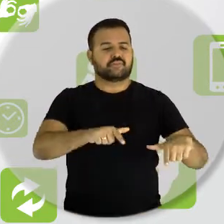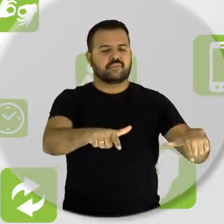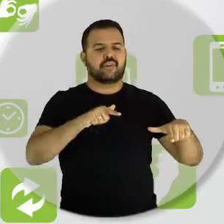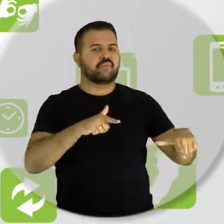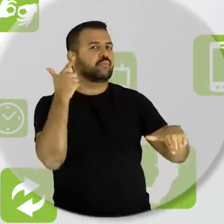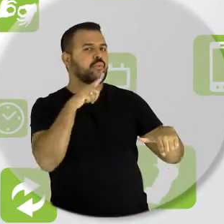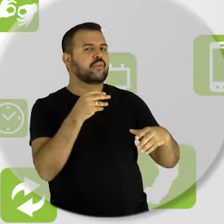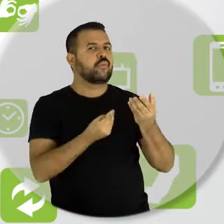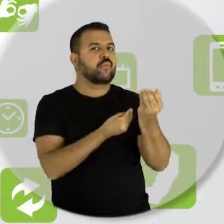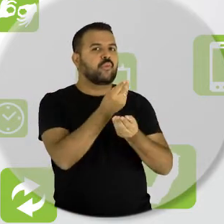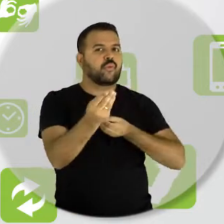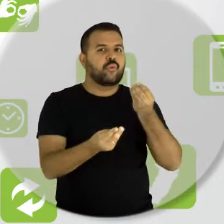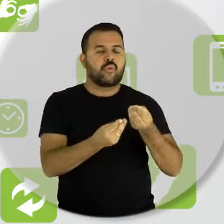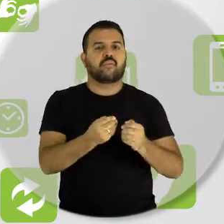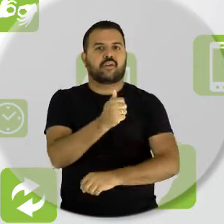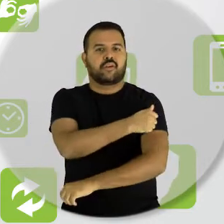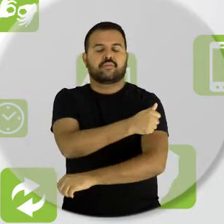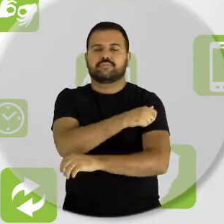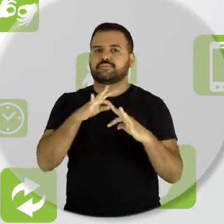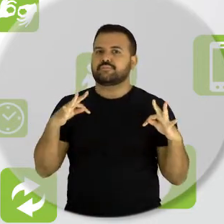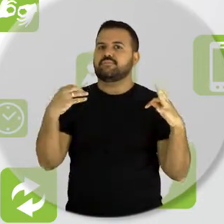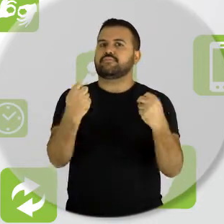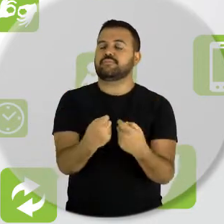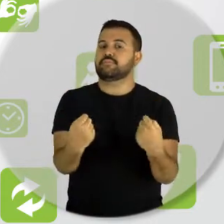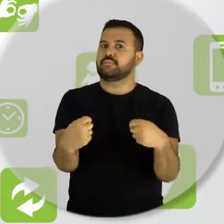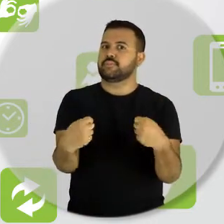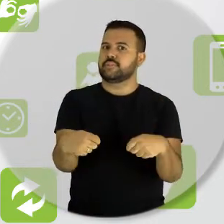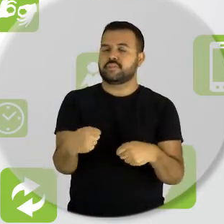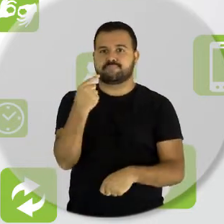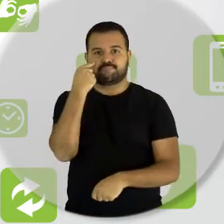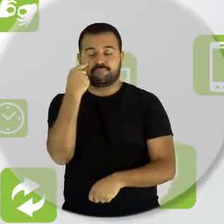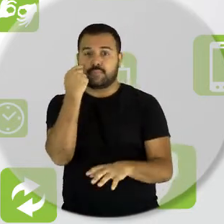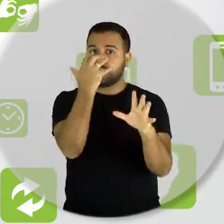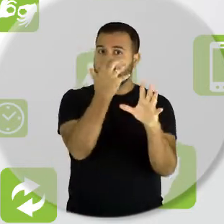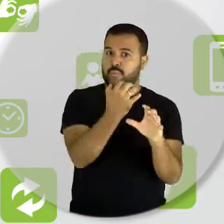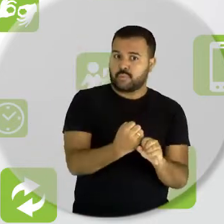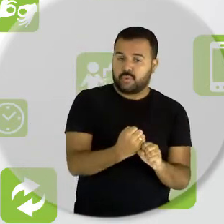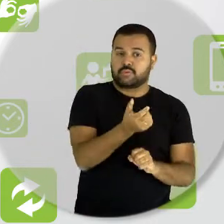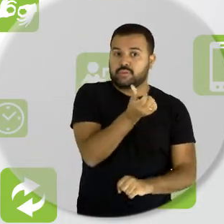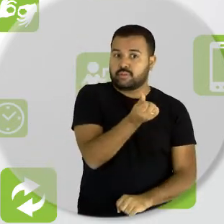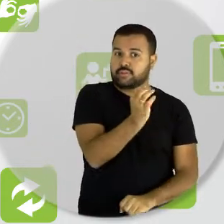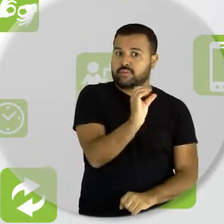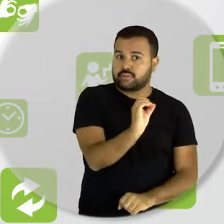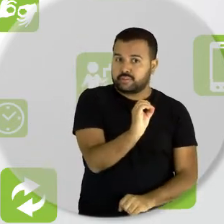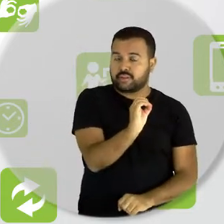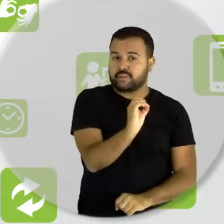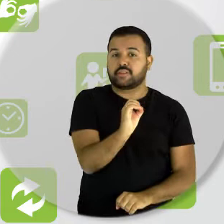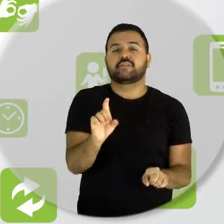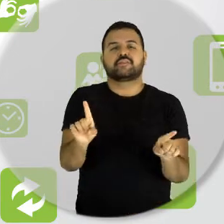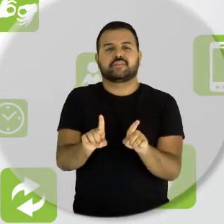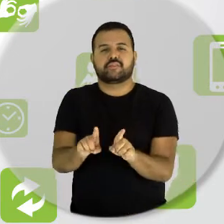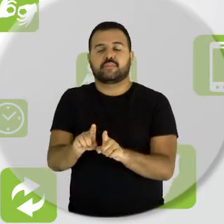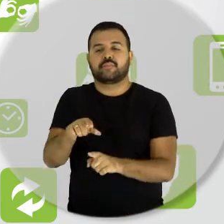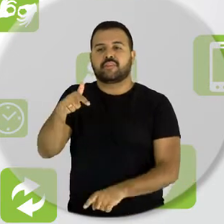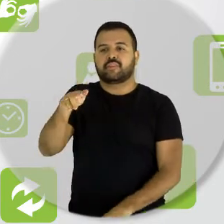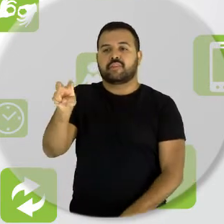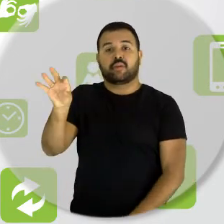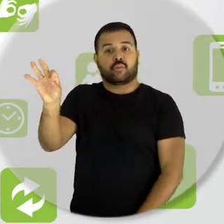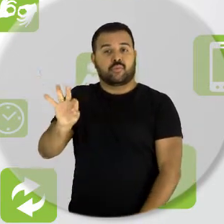obtenção do certificado em nossos cursos, os alunos são submetidos ao critério de aproveitamento de no mínimo 60 pontos